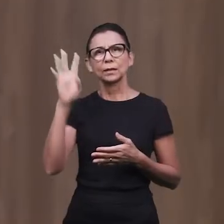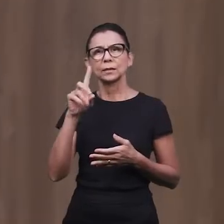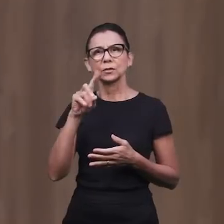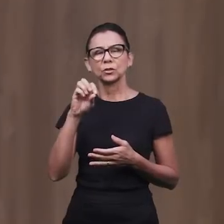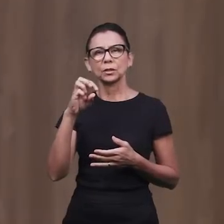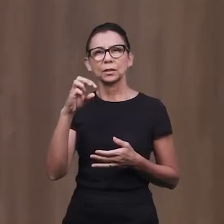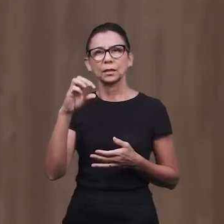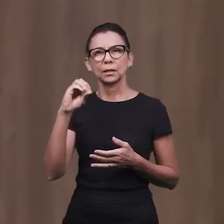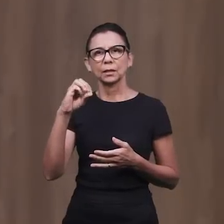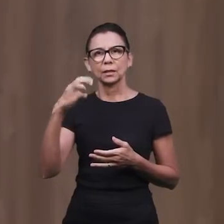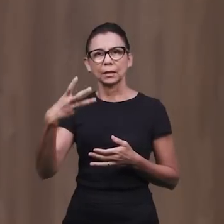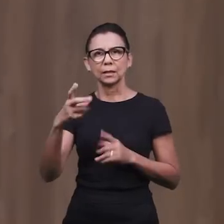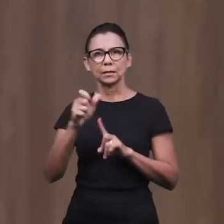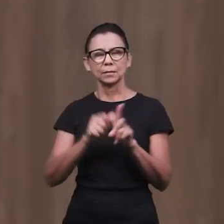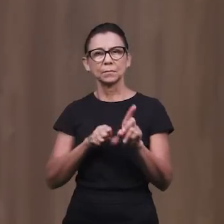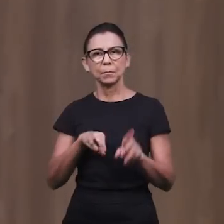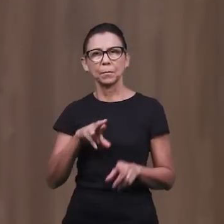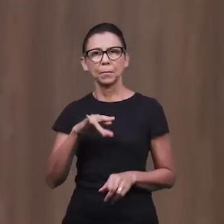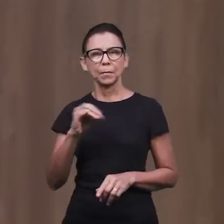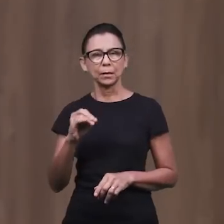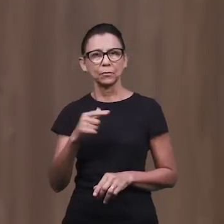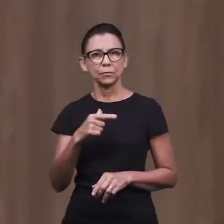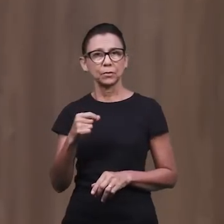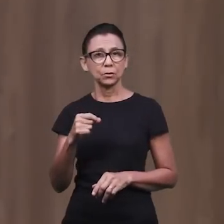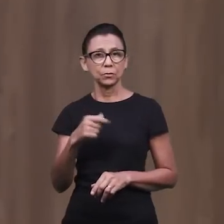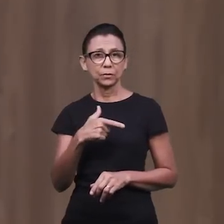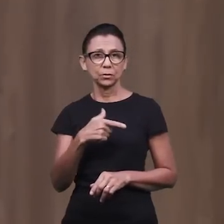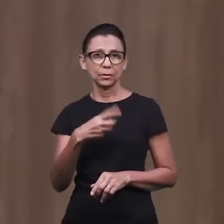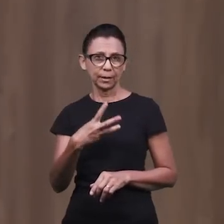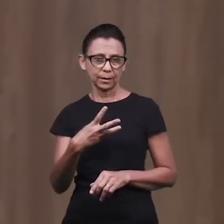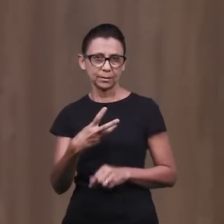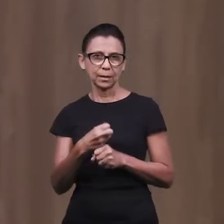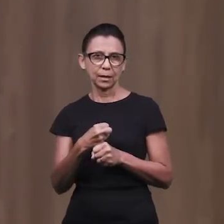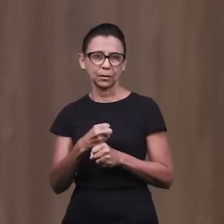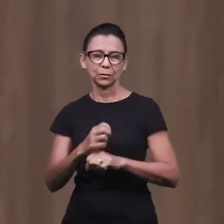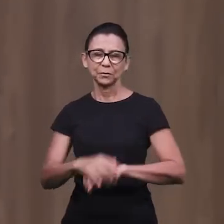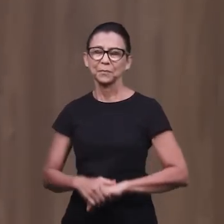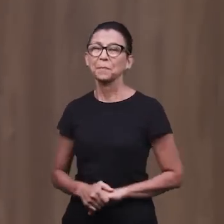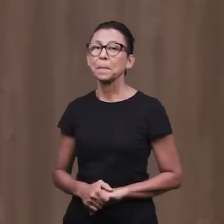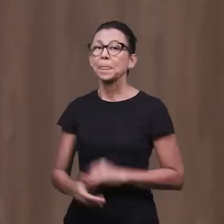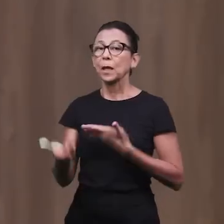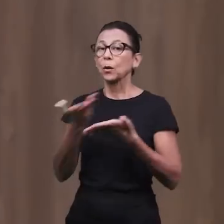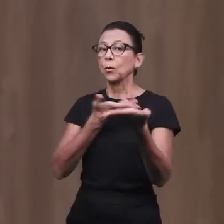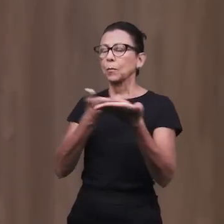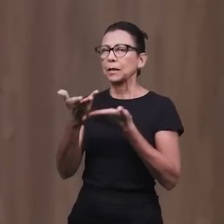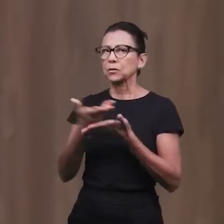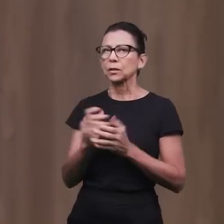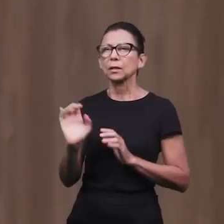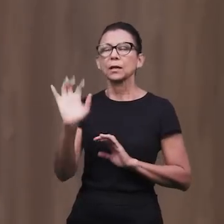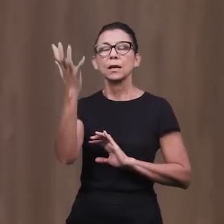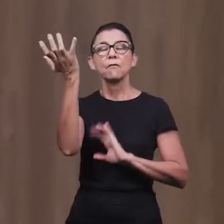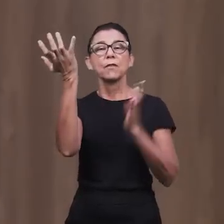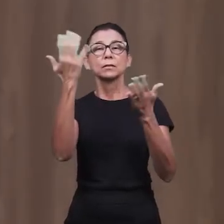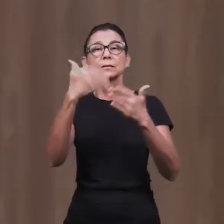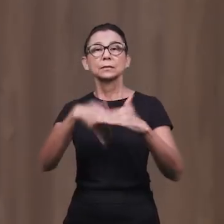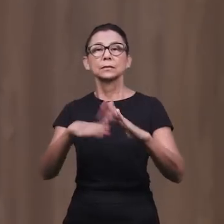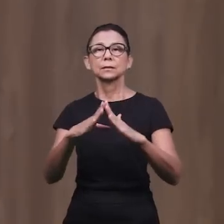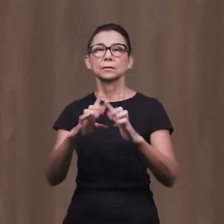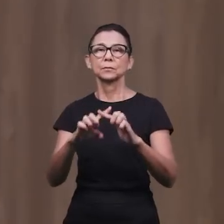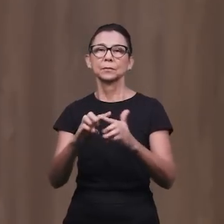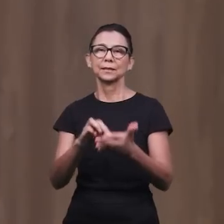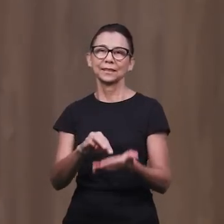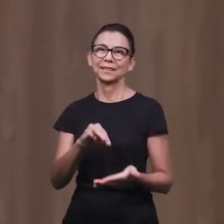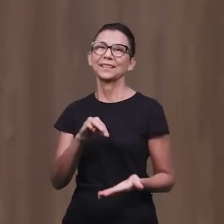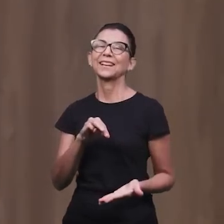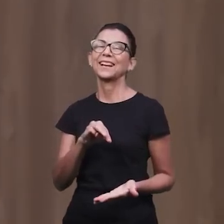dia 3 de maio de 2023. E a partir de agora vamos compartilhar aí com você vários eventos que aconteceram nas igrejas